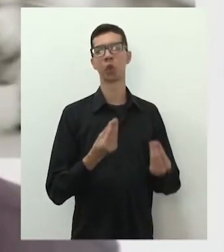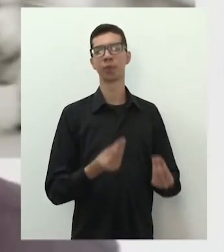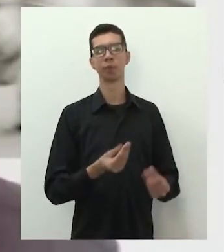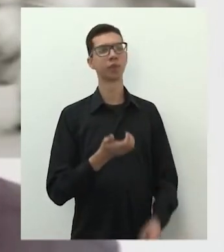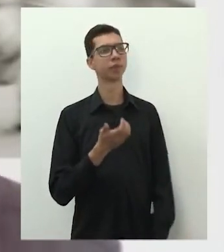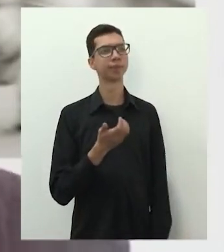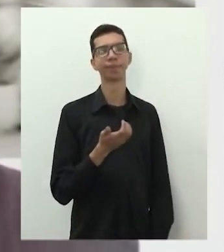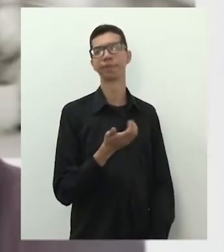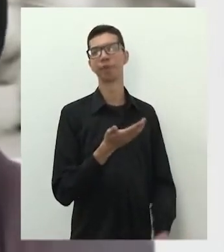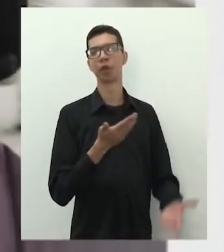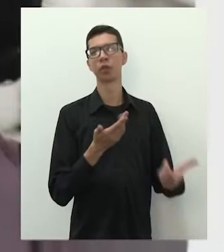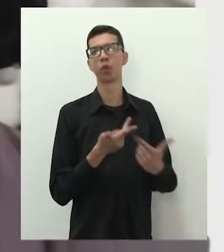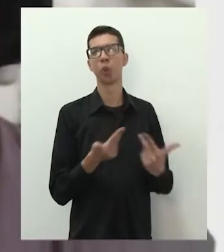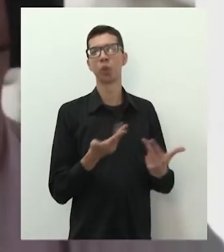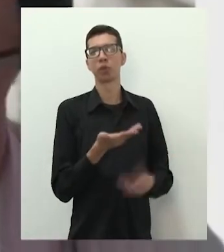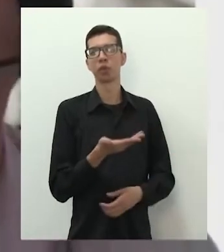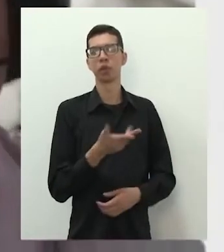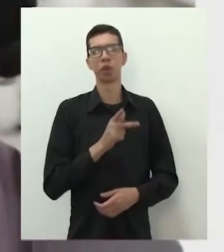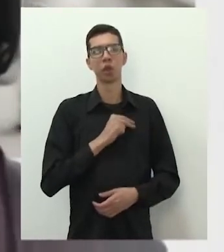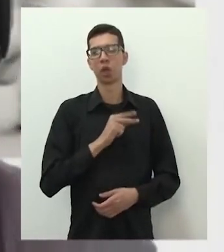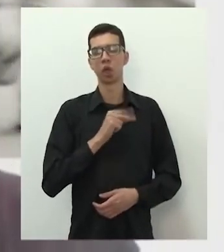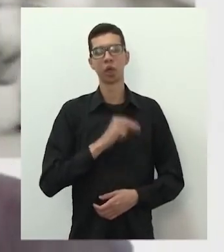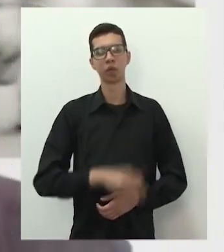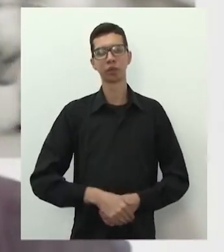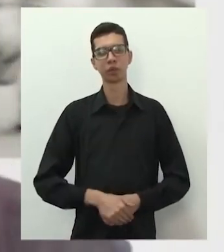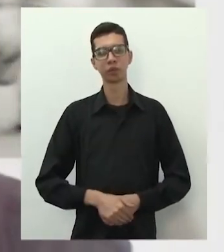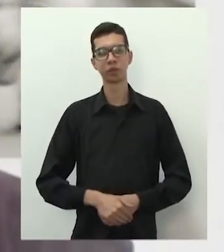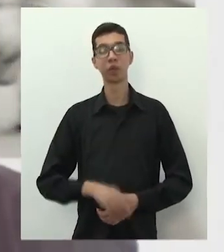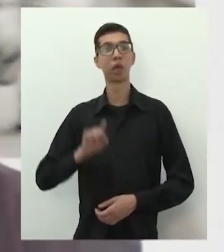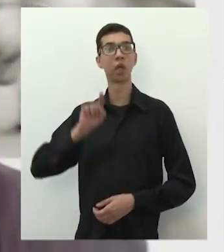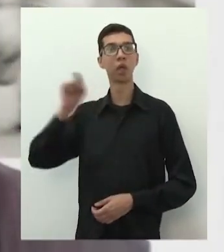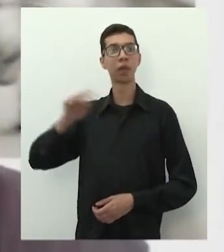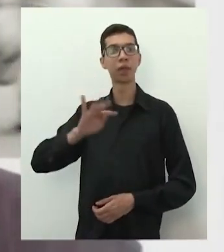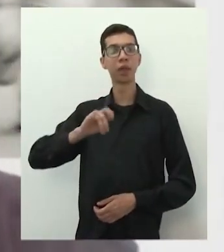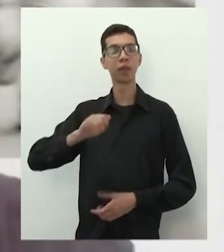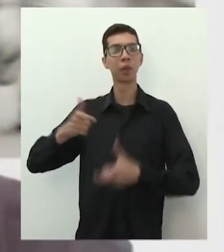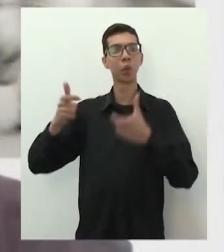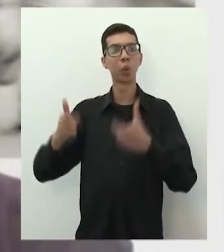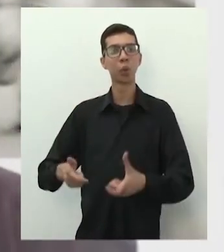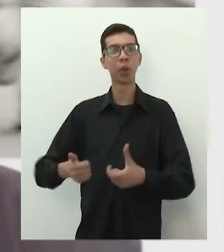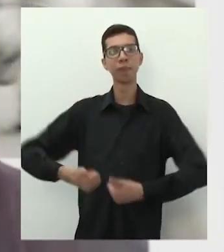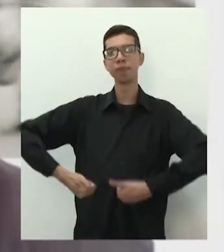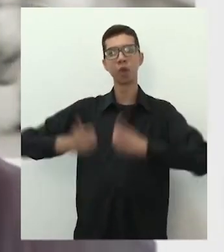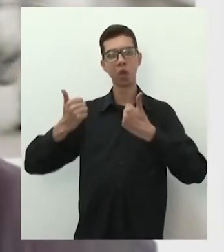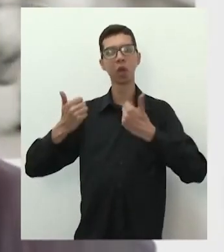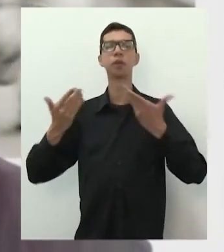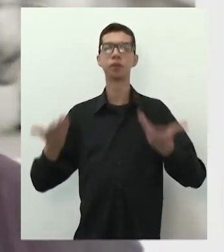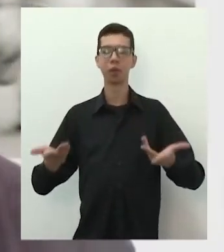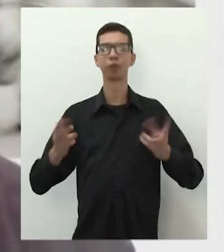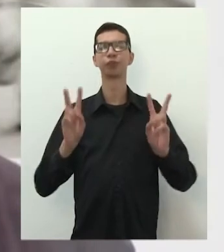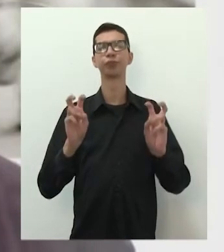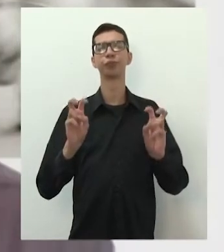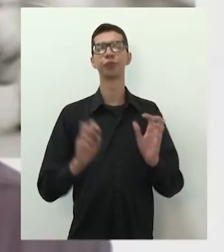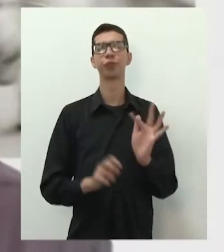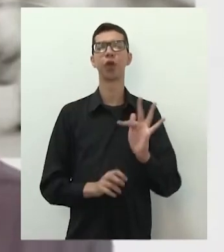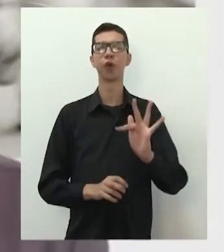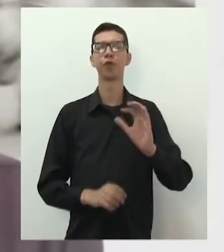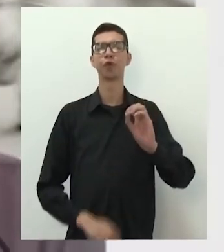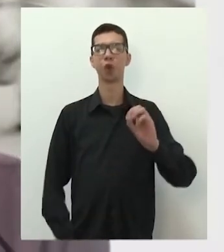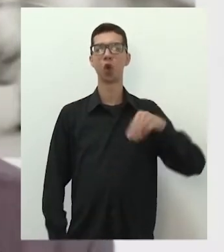O problema é que a Priscila, turminha, ela olha para a casinha dela, olha para aquele sítio que ela conseguiu alugar assim, suando,